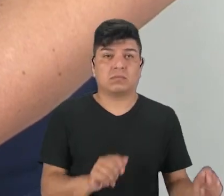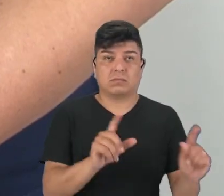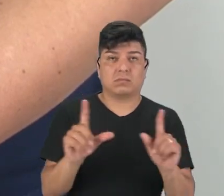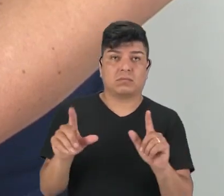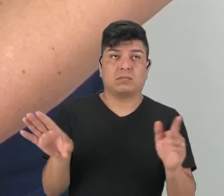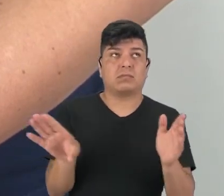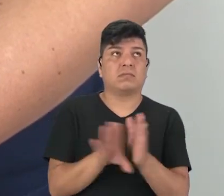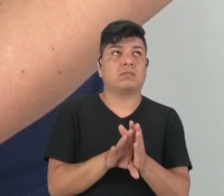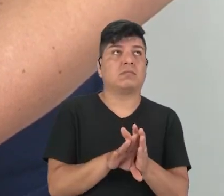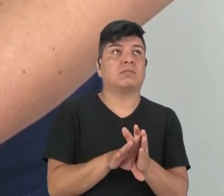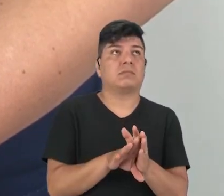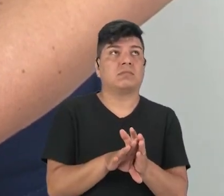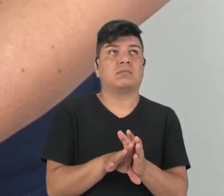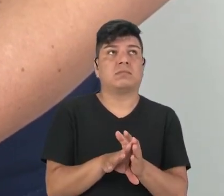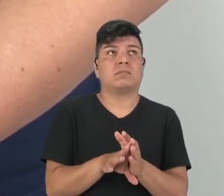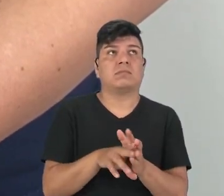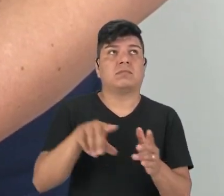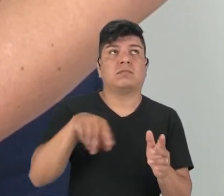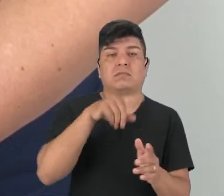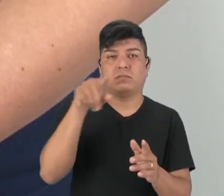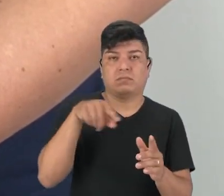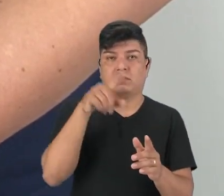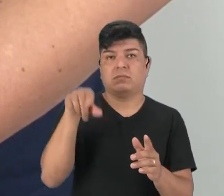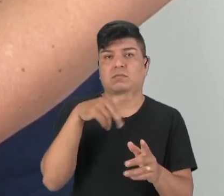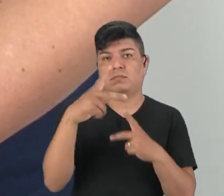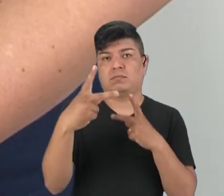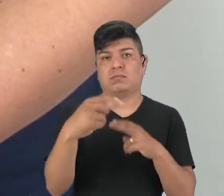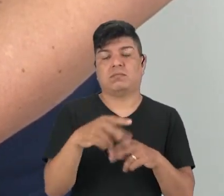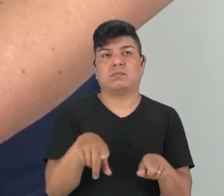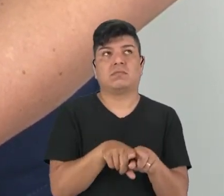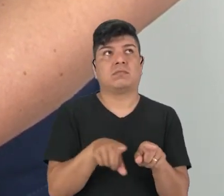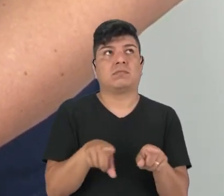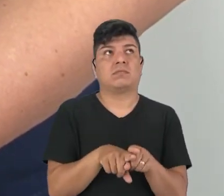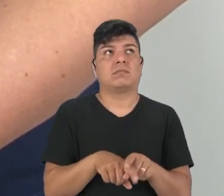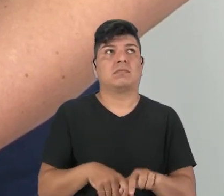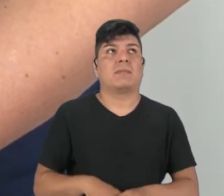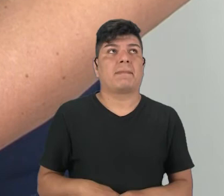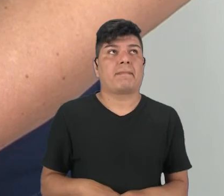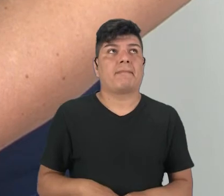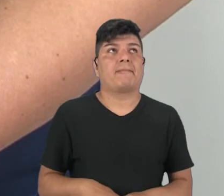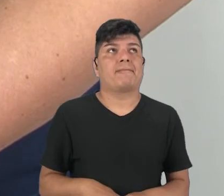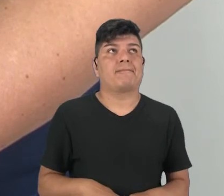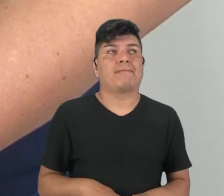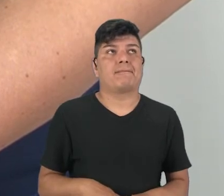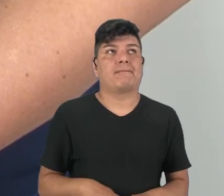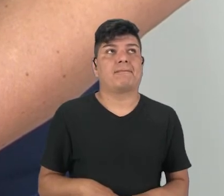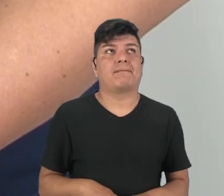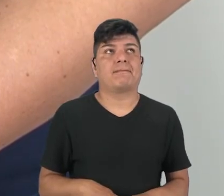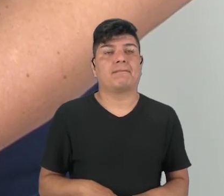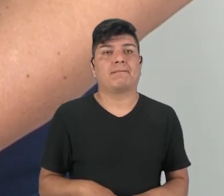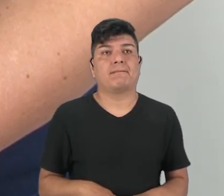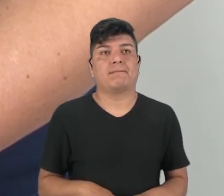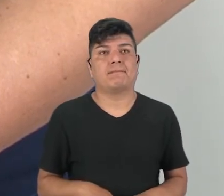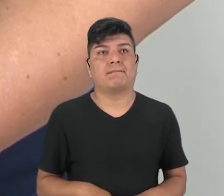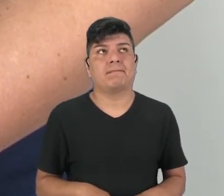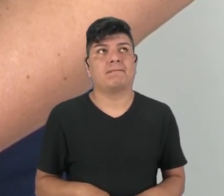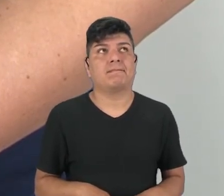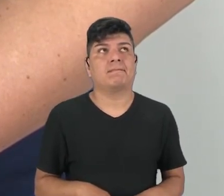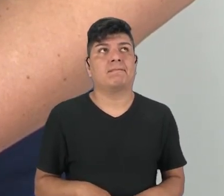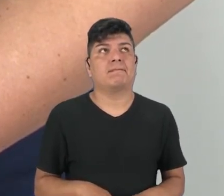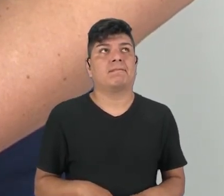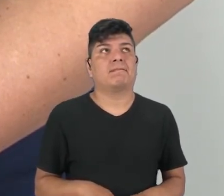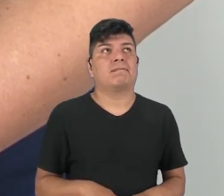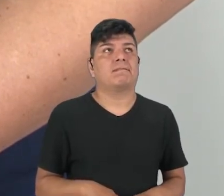vai chegar, é claro que os outros vão estar girando também, né? E vai chegar aqui, aí já passou 1 hora. Quando ele chegar